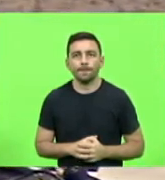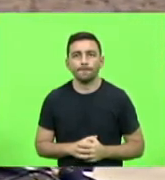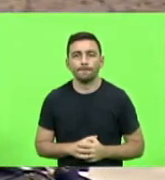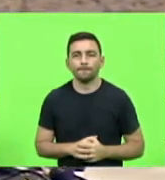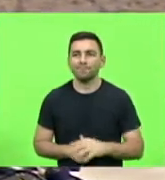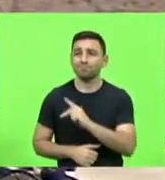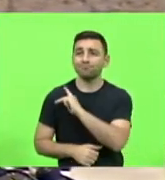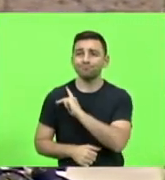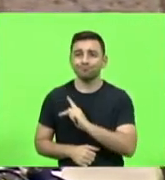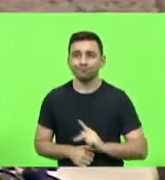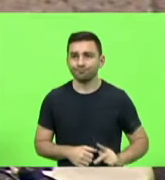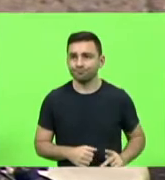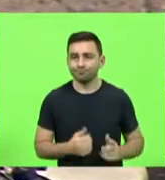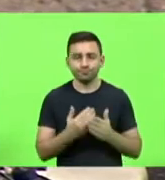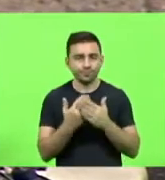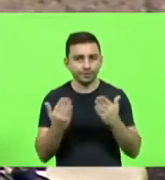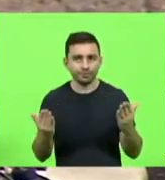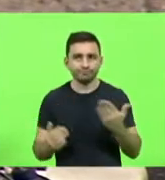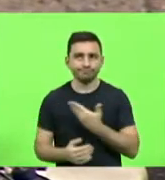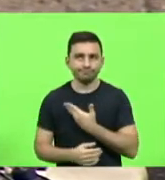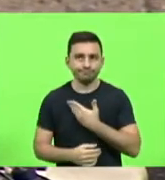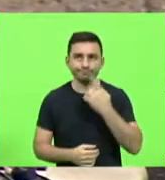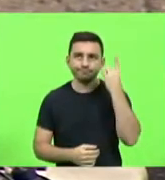Presidente, caros colegas,